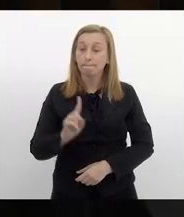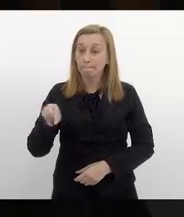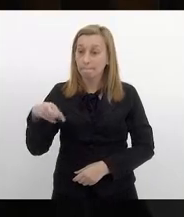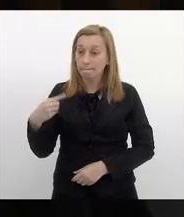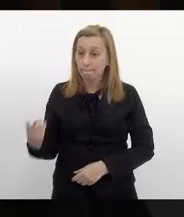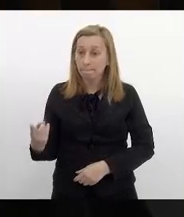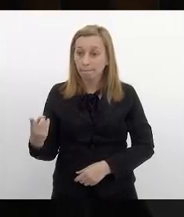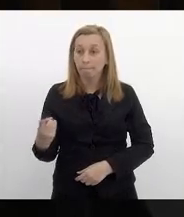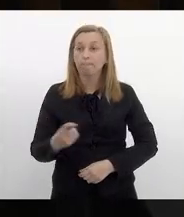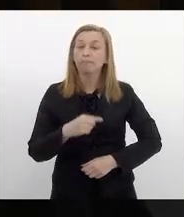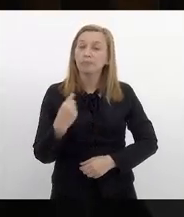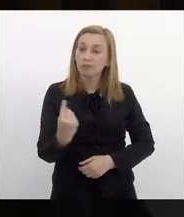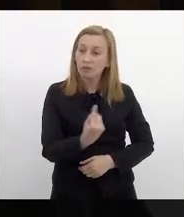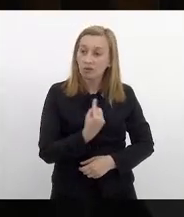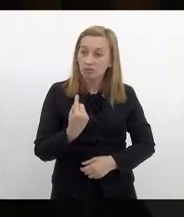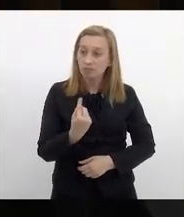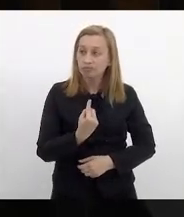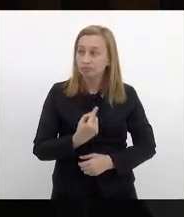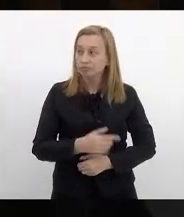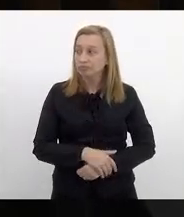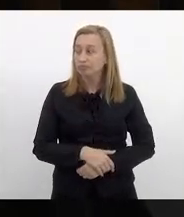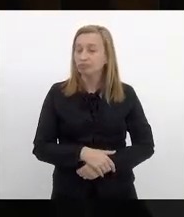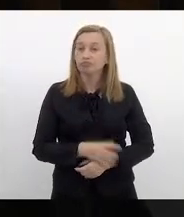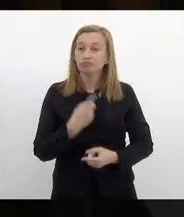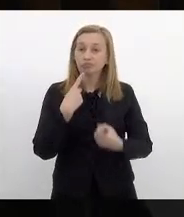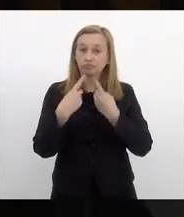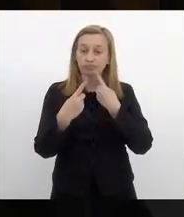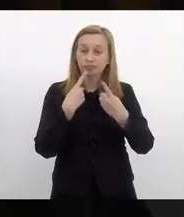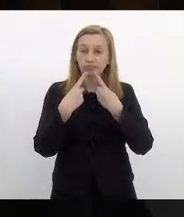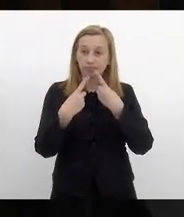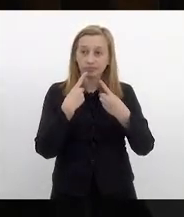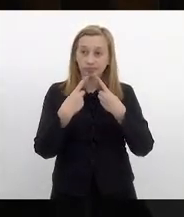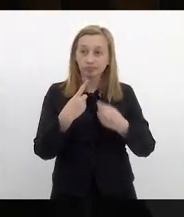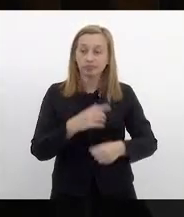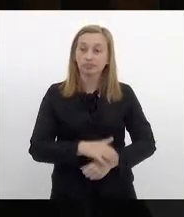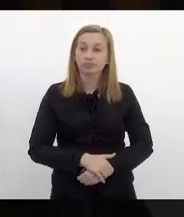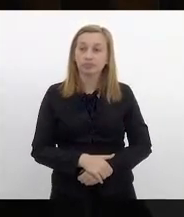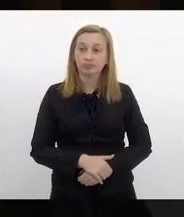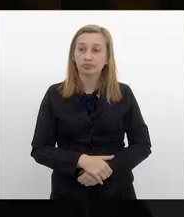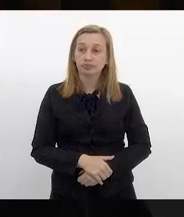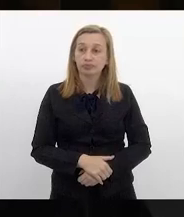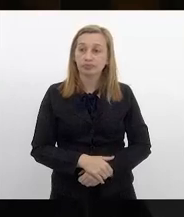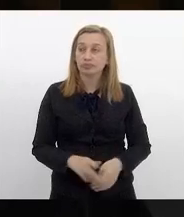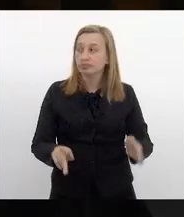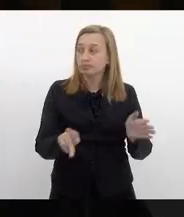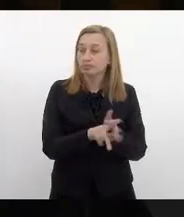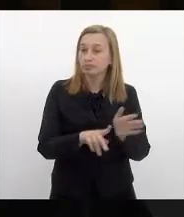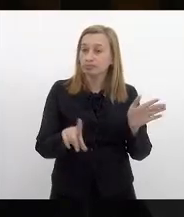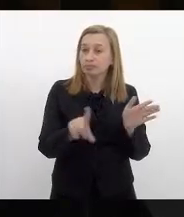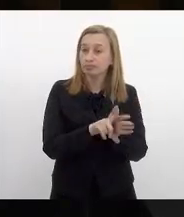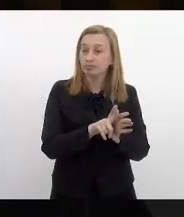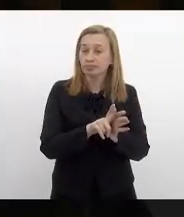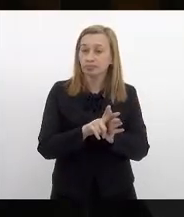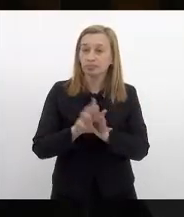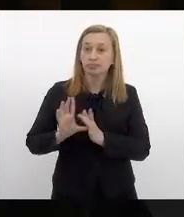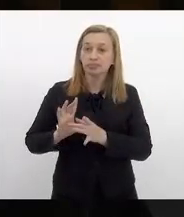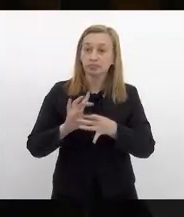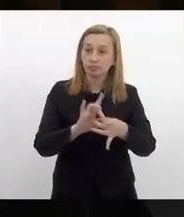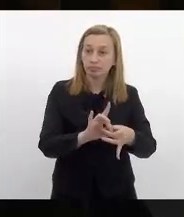Depois, nós discutimos o projeto de lei